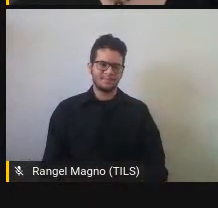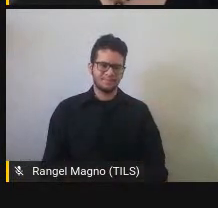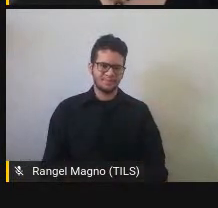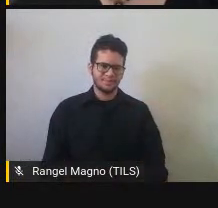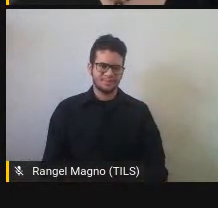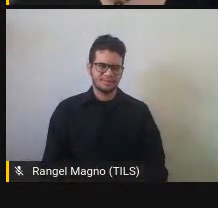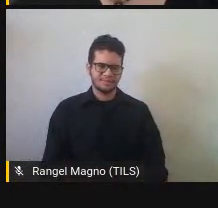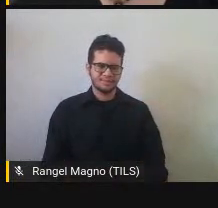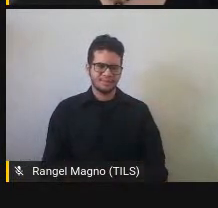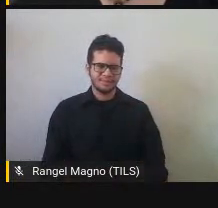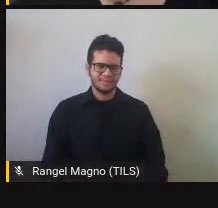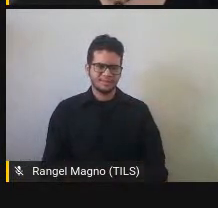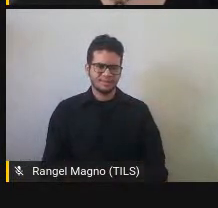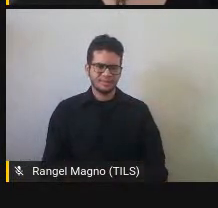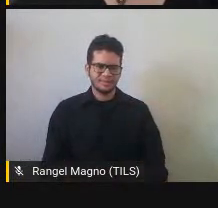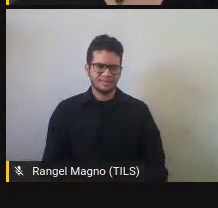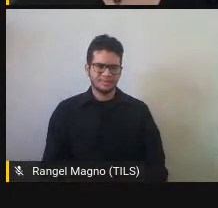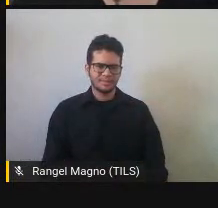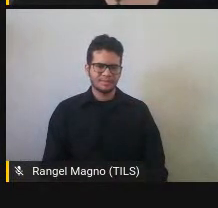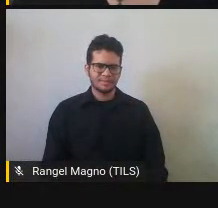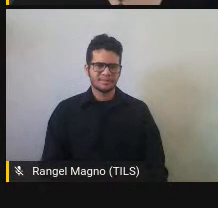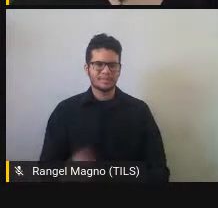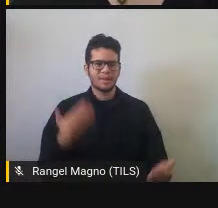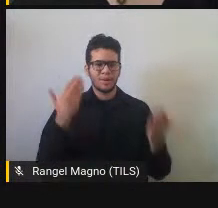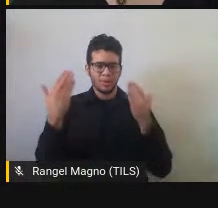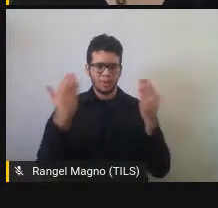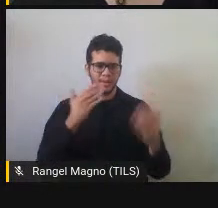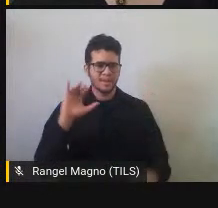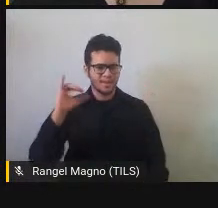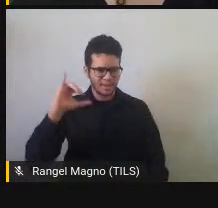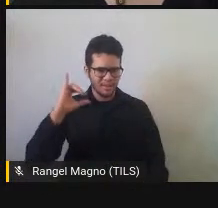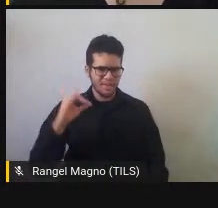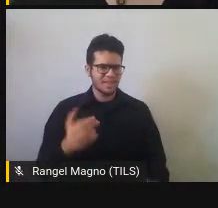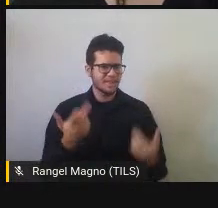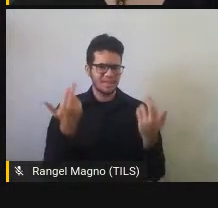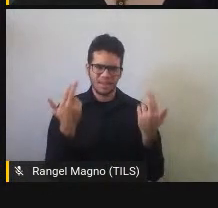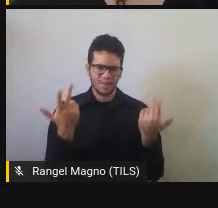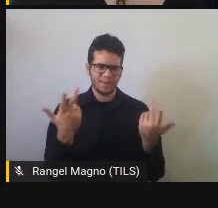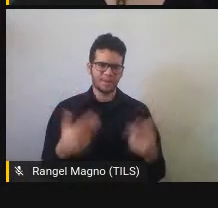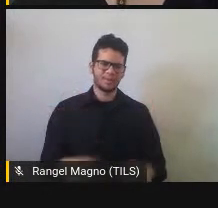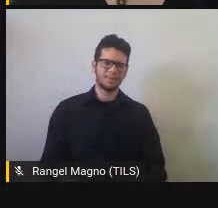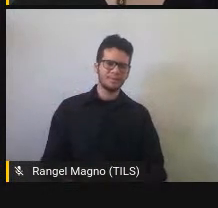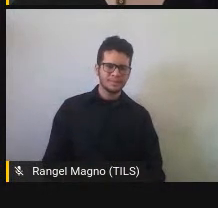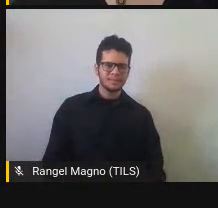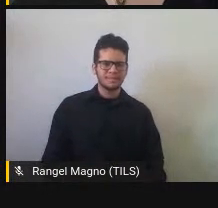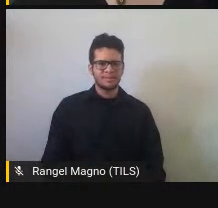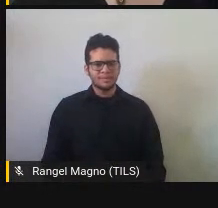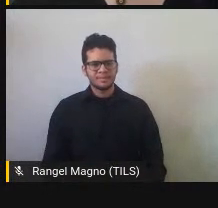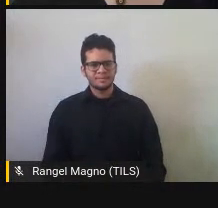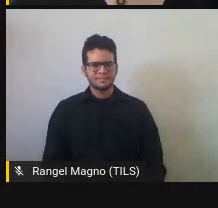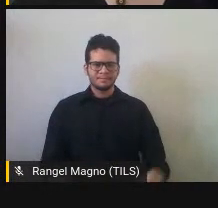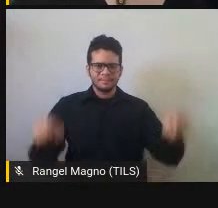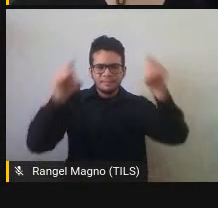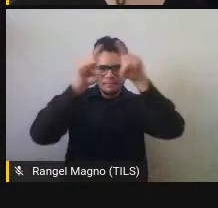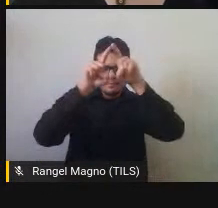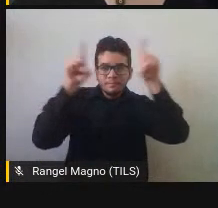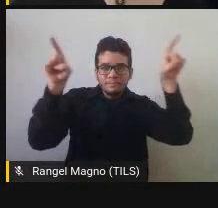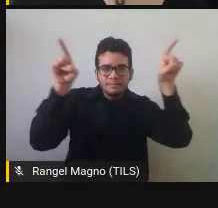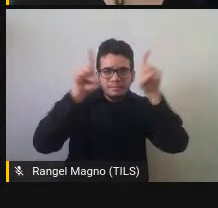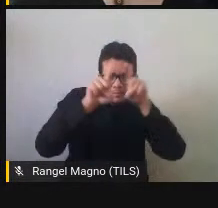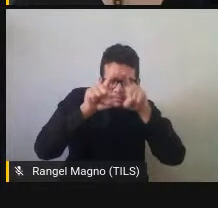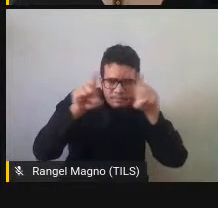extraordinária de cientista é isso que o Saussure traz nos souvenirs um traço da sua existência que torna mais